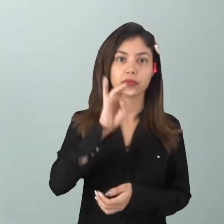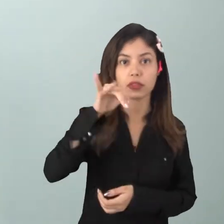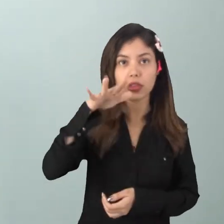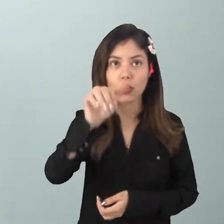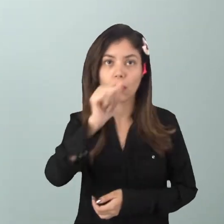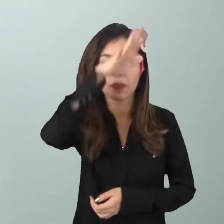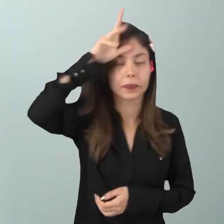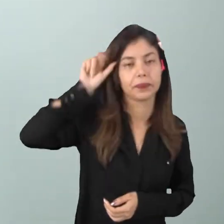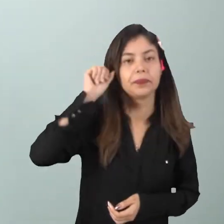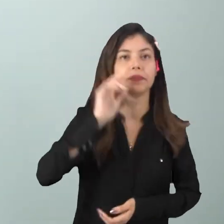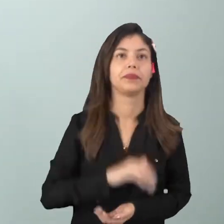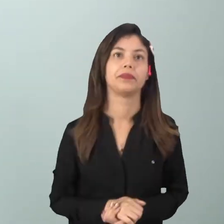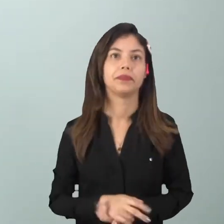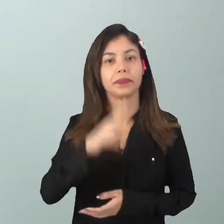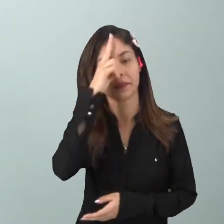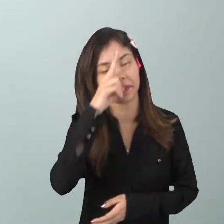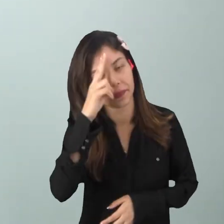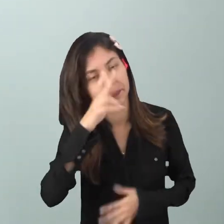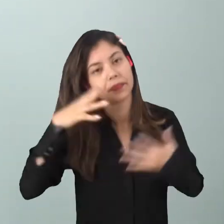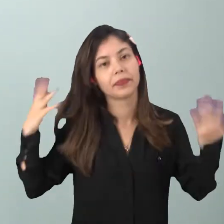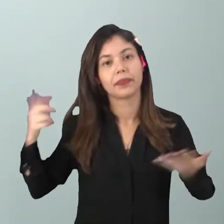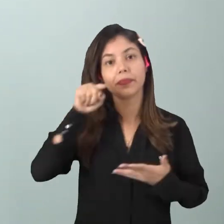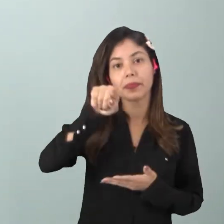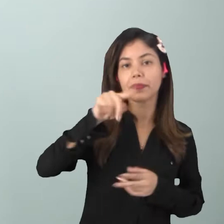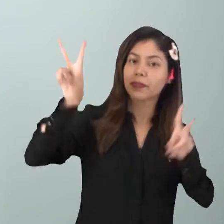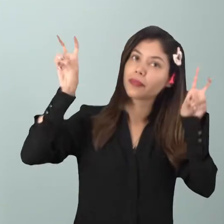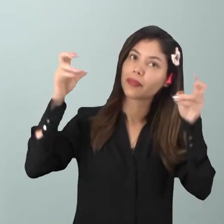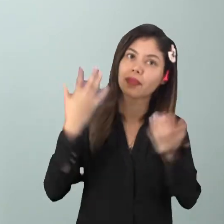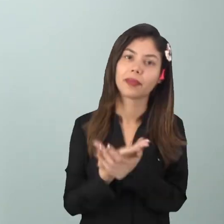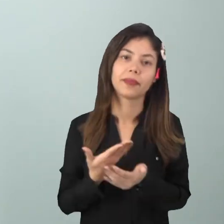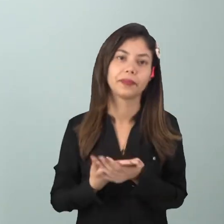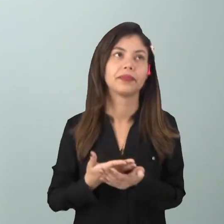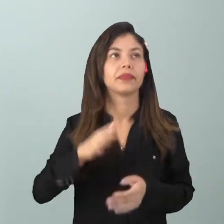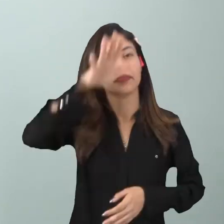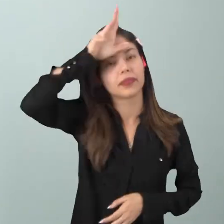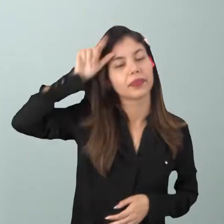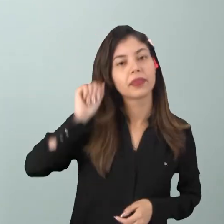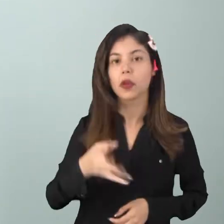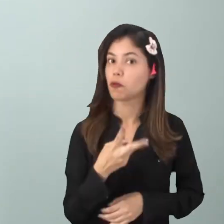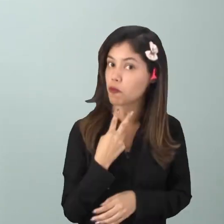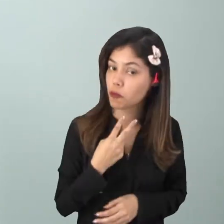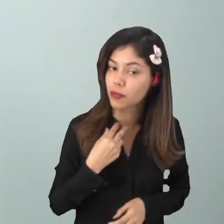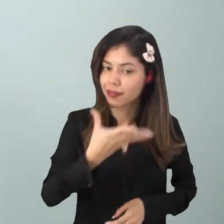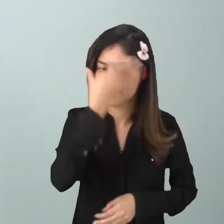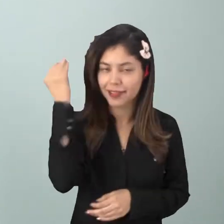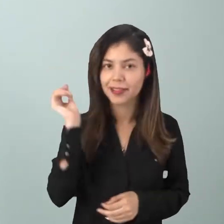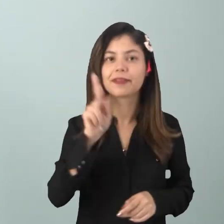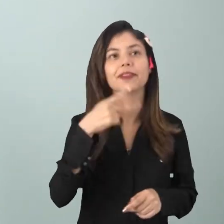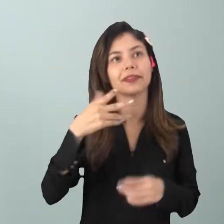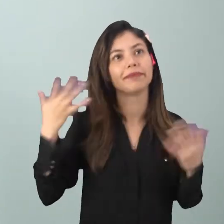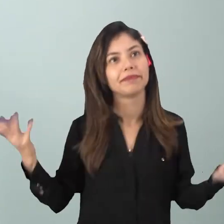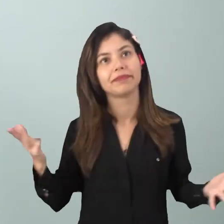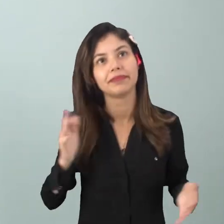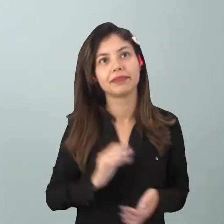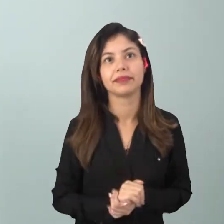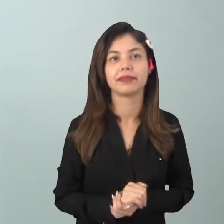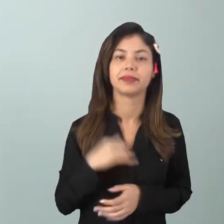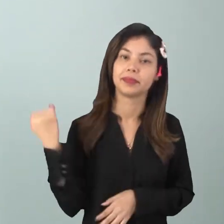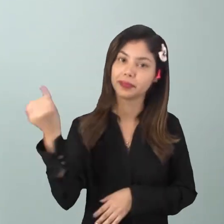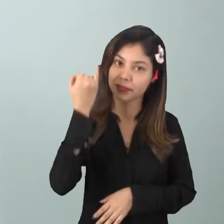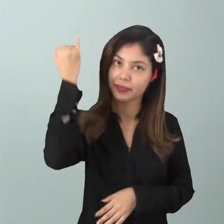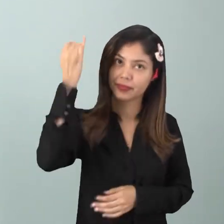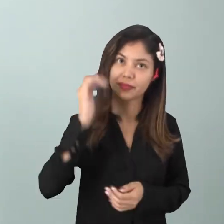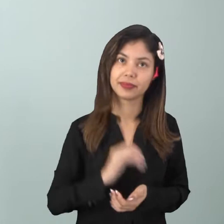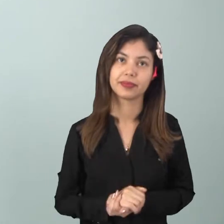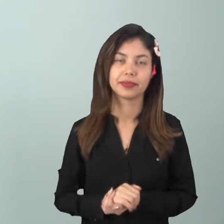da Amazônia. E lembrando que nesse tema de Amazônia, a gente não pode deixar de falar sobre a